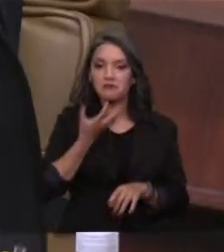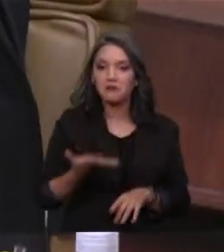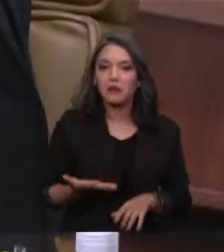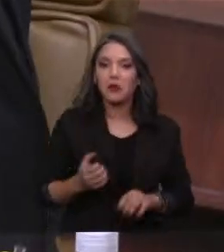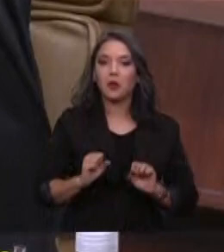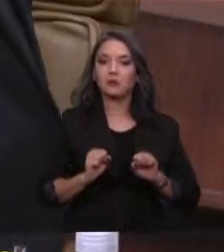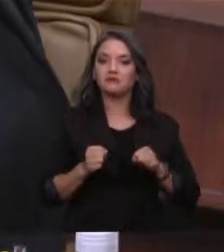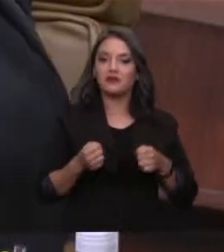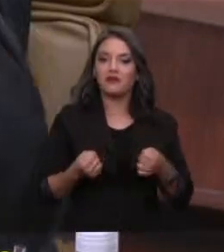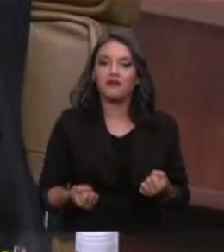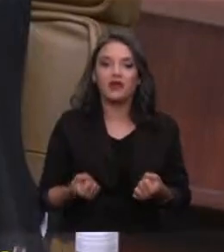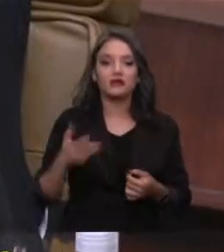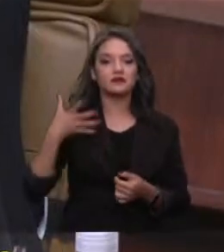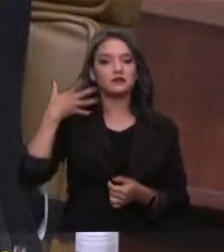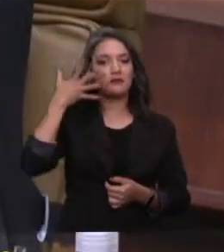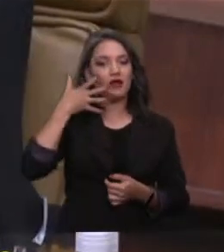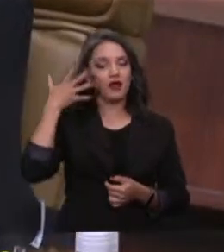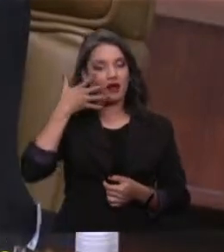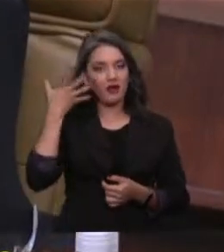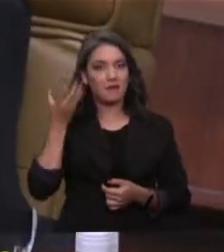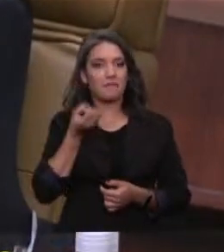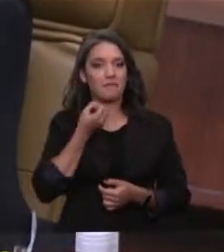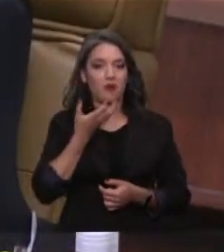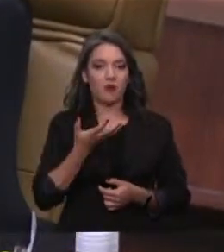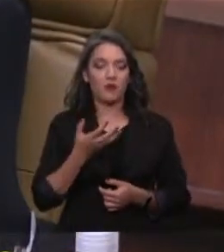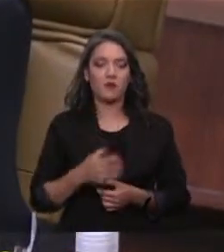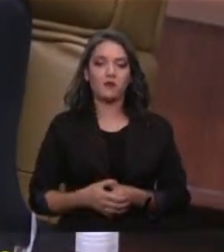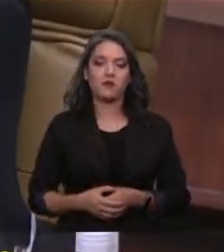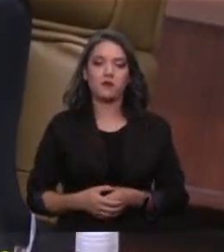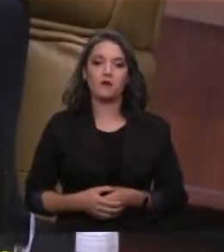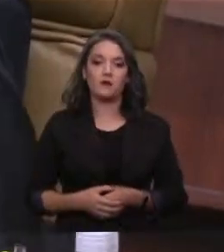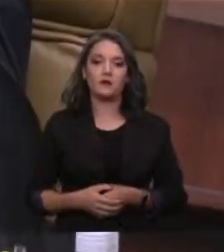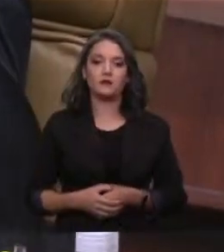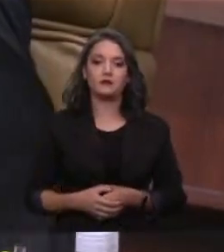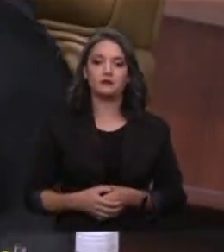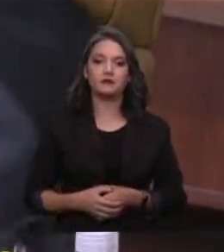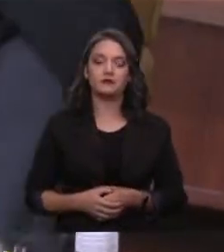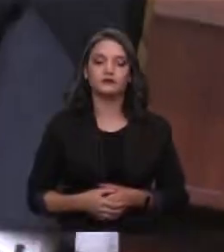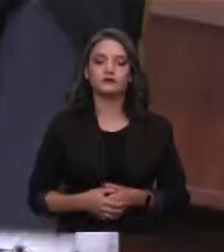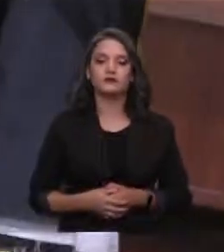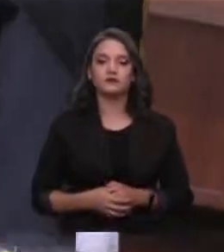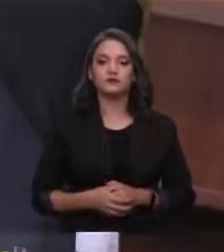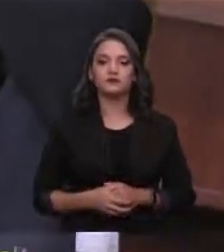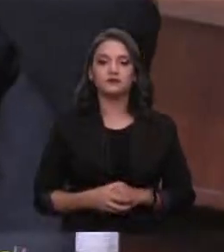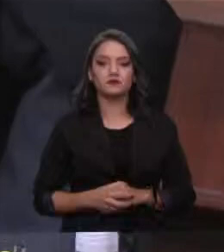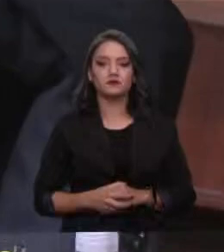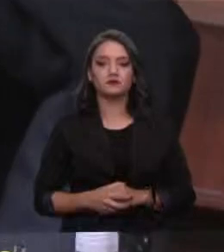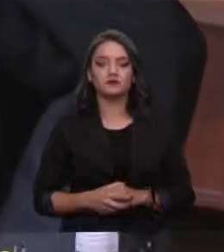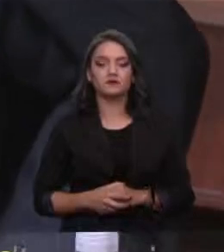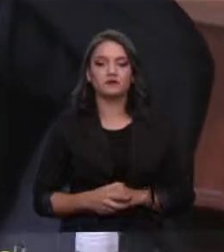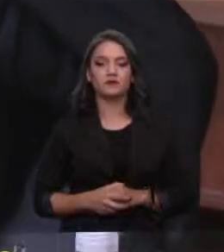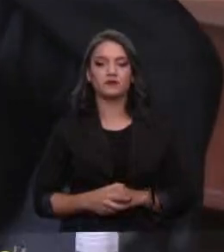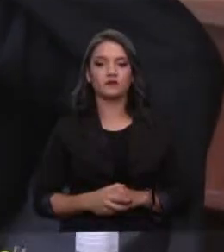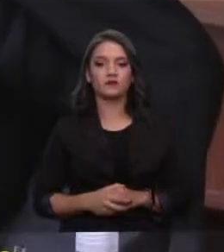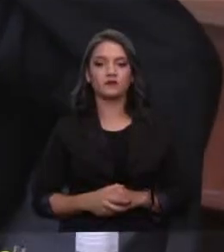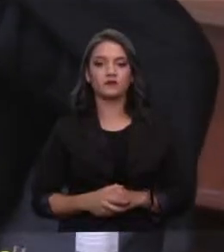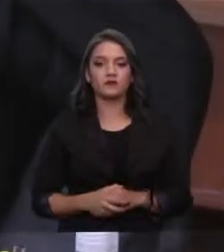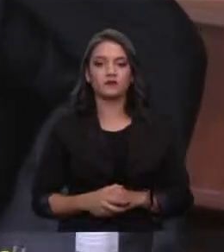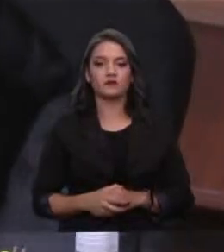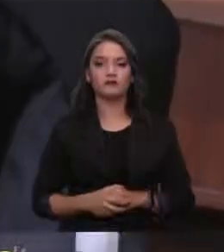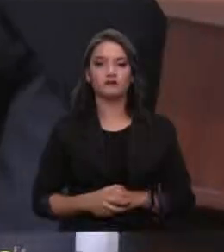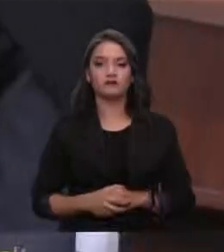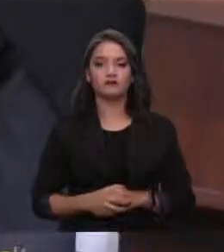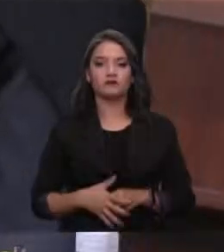defendida sustentação aqui apresentada. Senhora Presidente, eu eu trago um voto